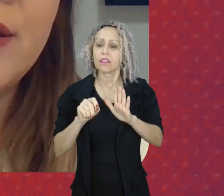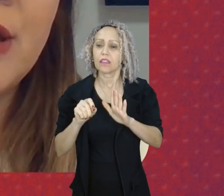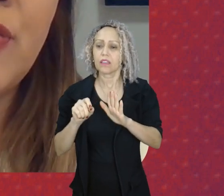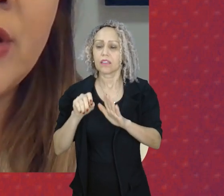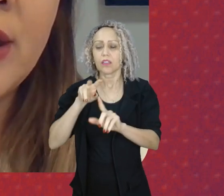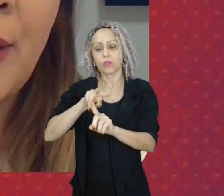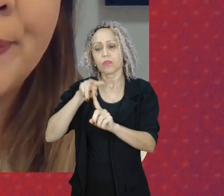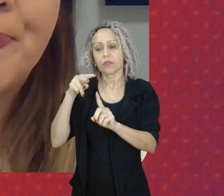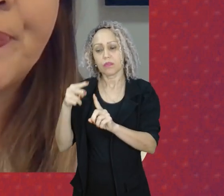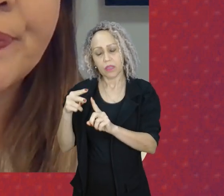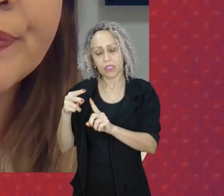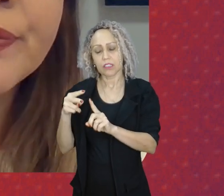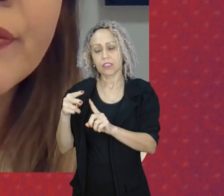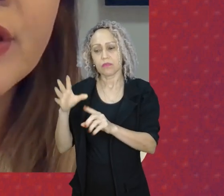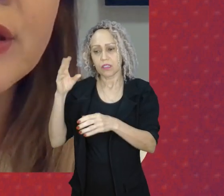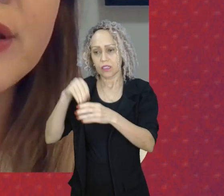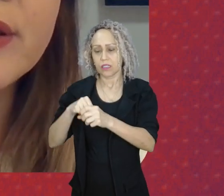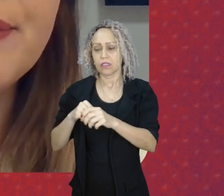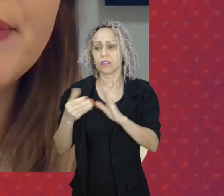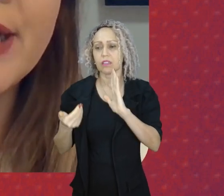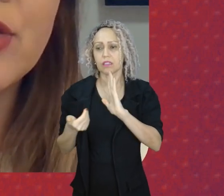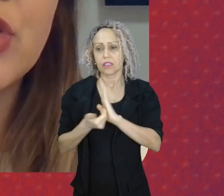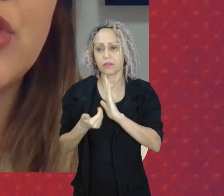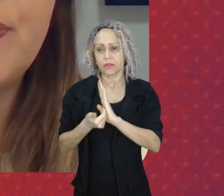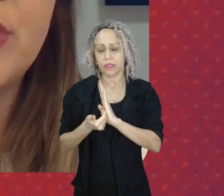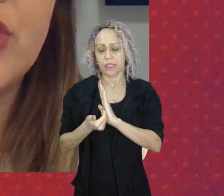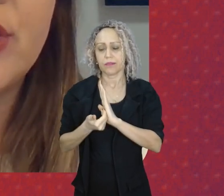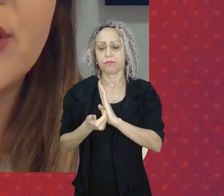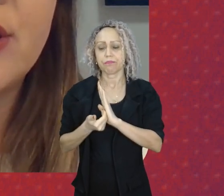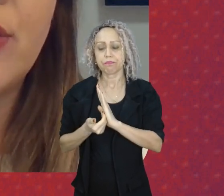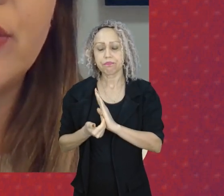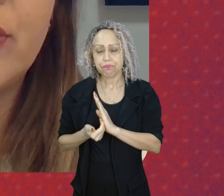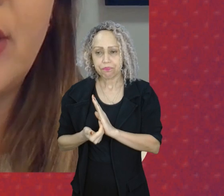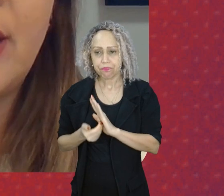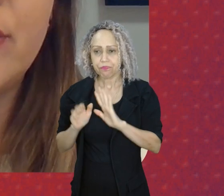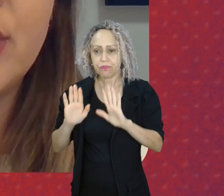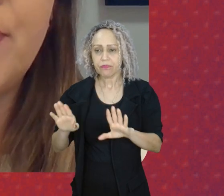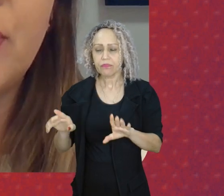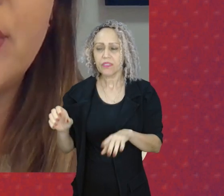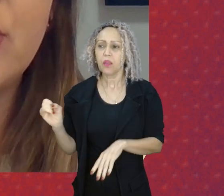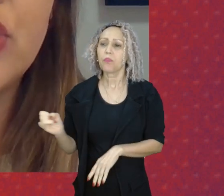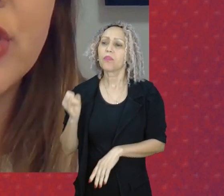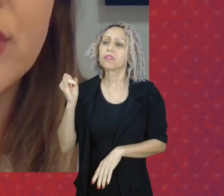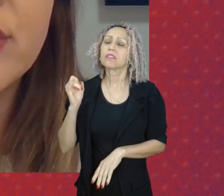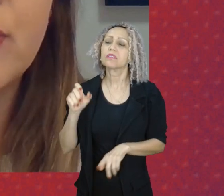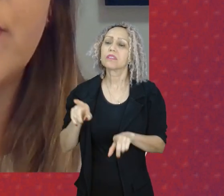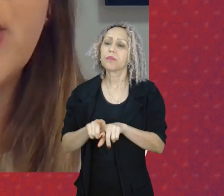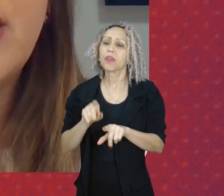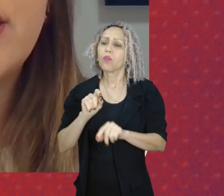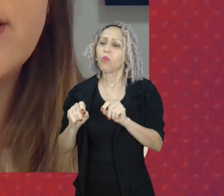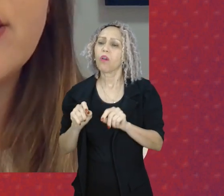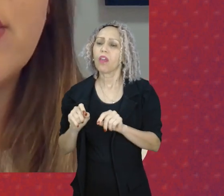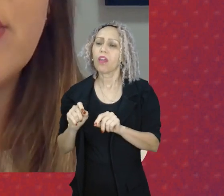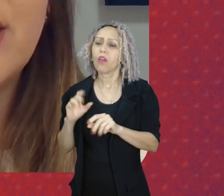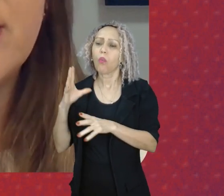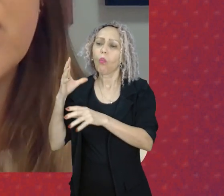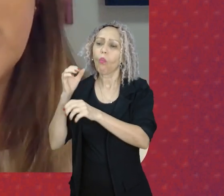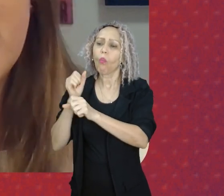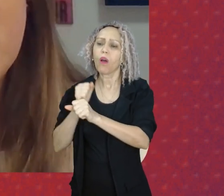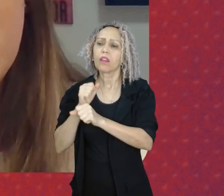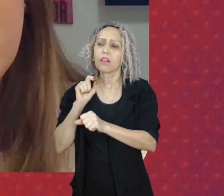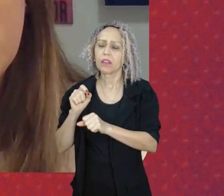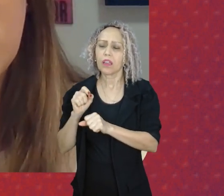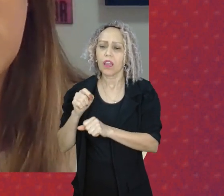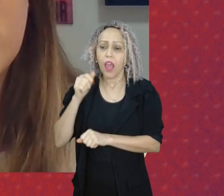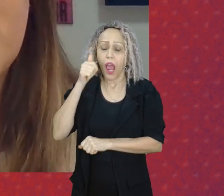né, na Câmara Federal. E também, gente, é importante trazer outro dado aí importantíssimo, que são, além